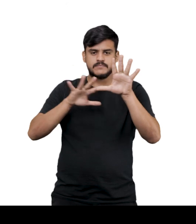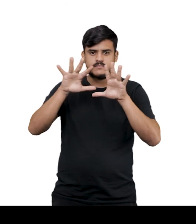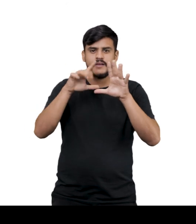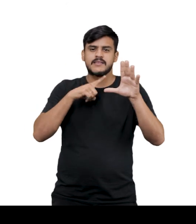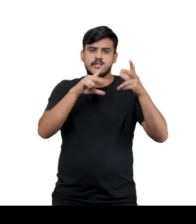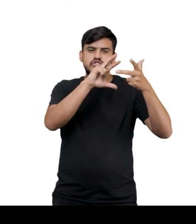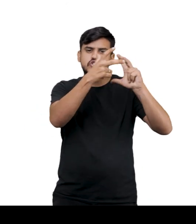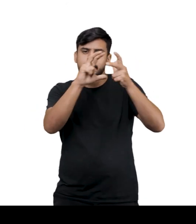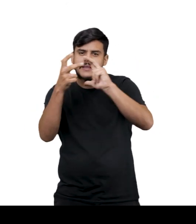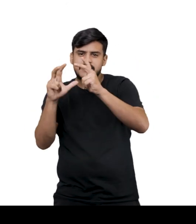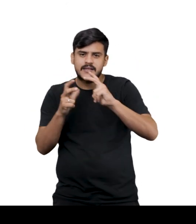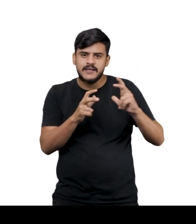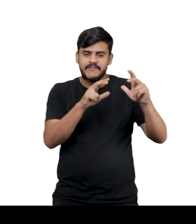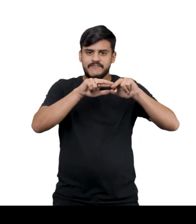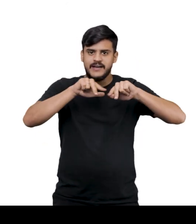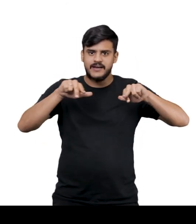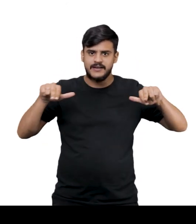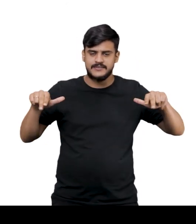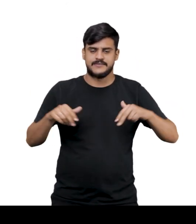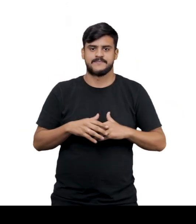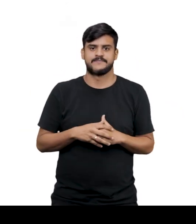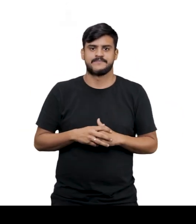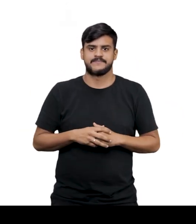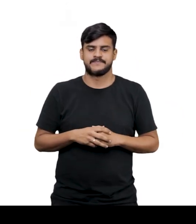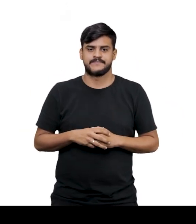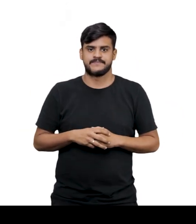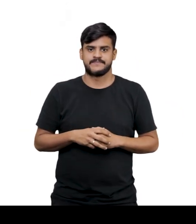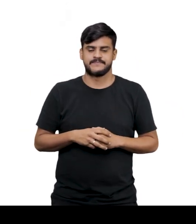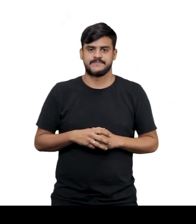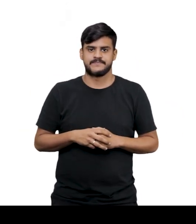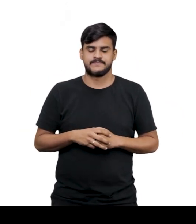matriz geométrica que se estende por toda a tela.